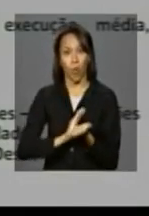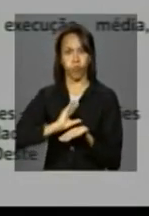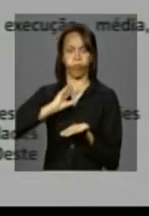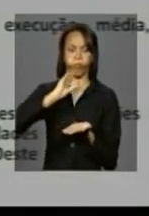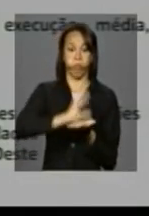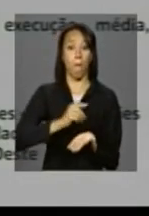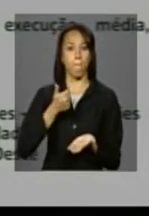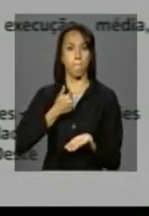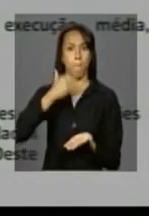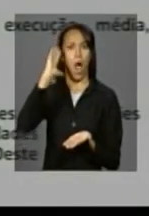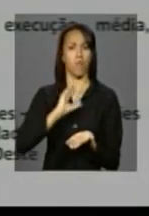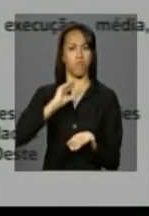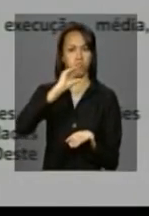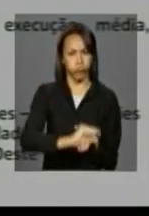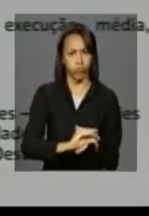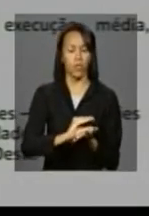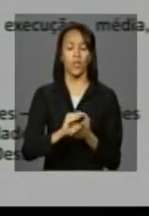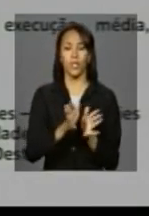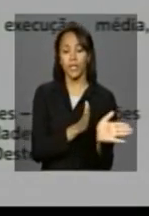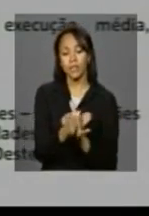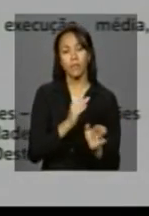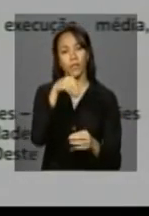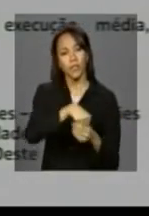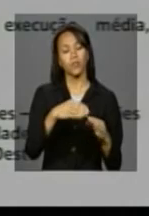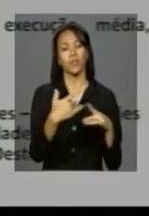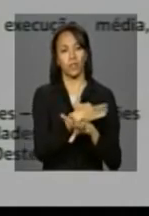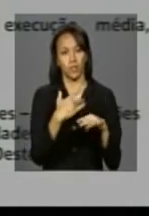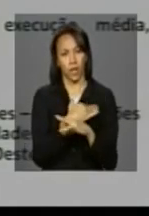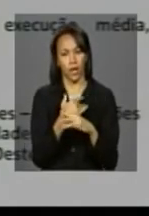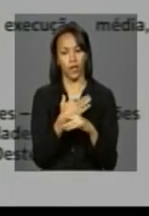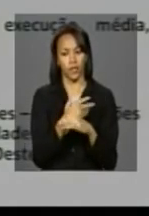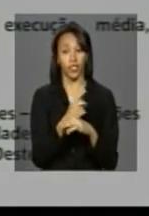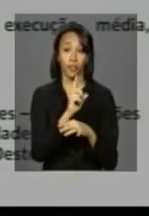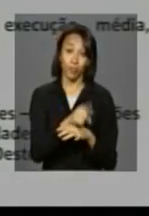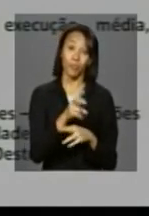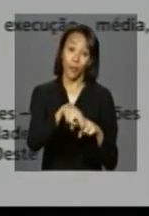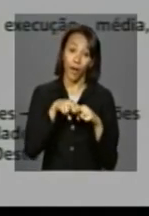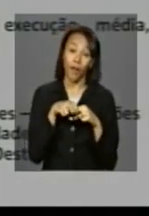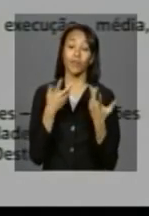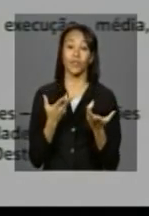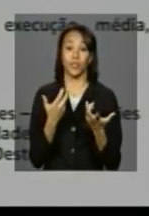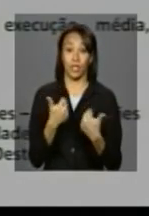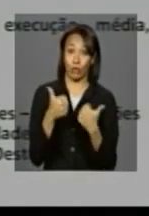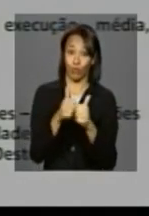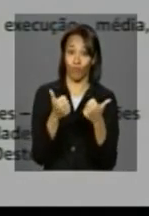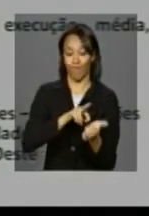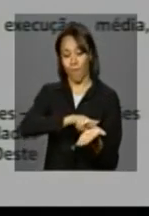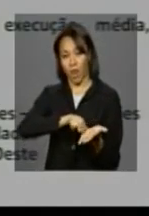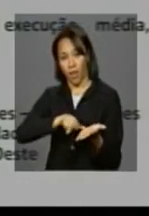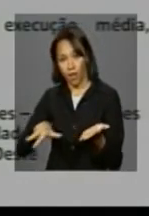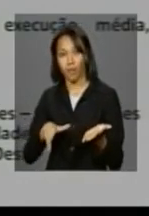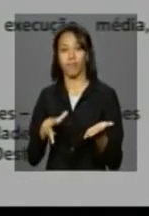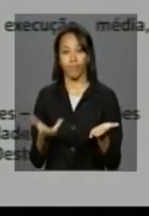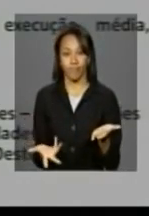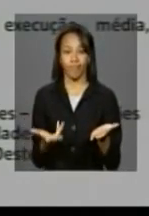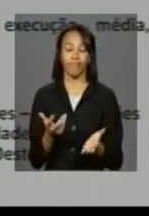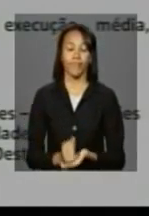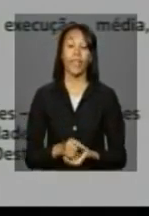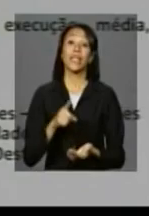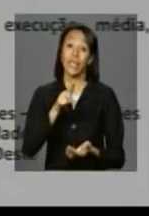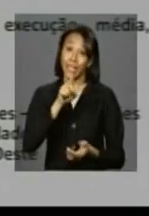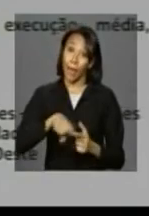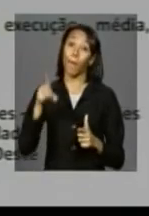bastante grande em mobilidade urbana, hoje, na questão do transporte público, é um